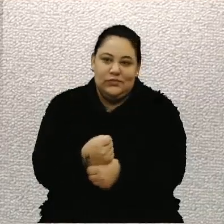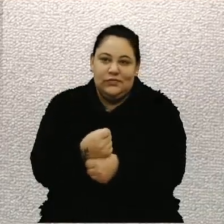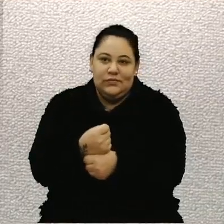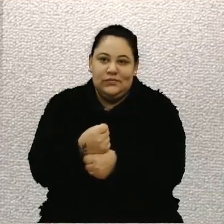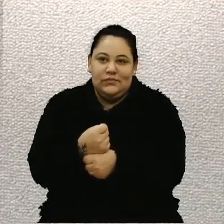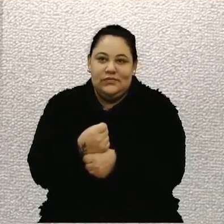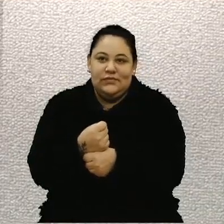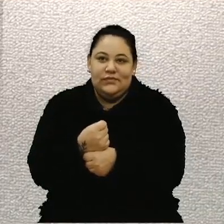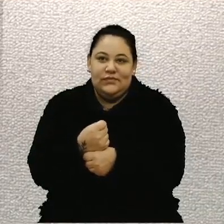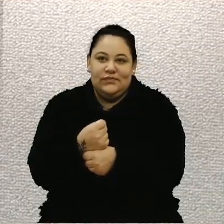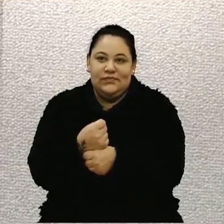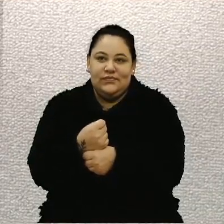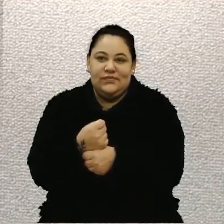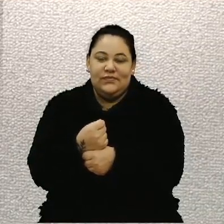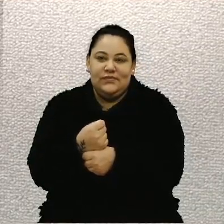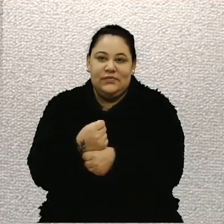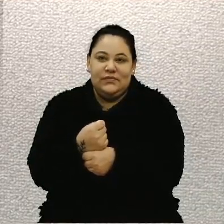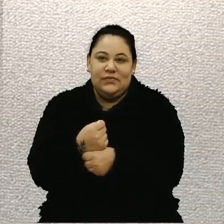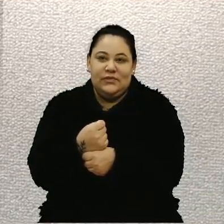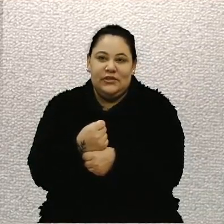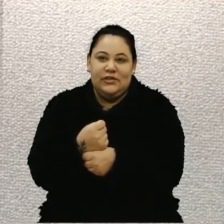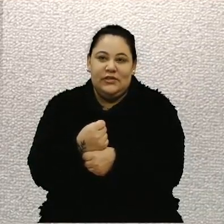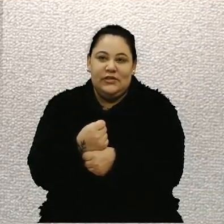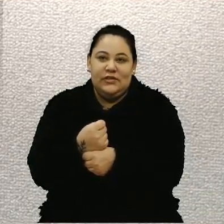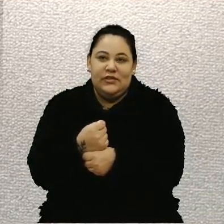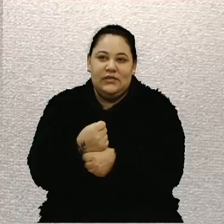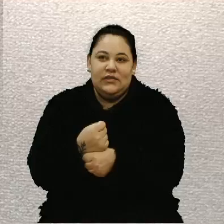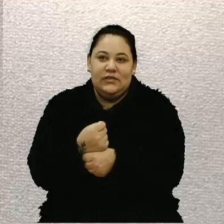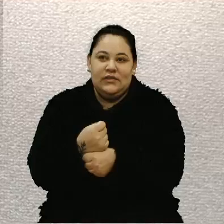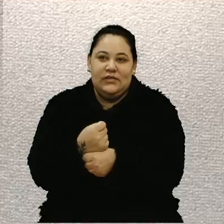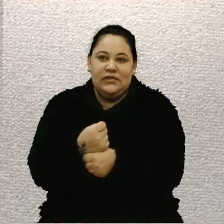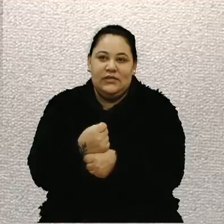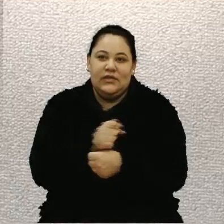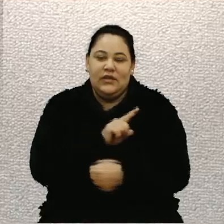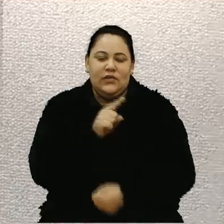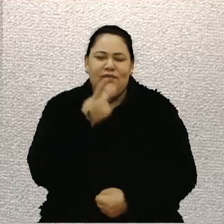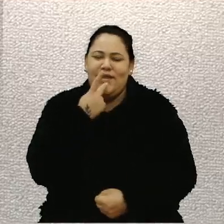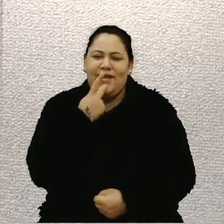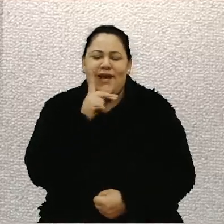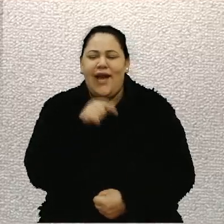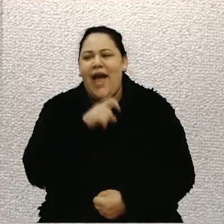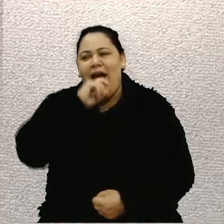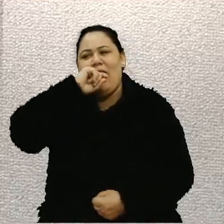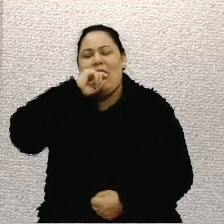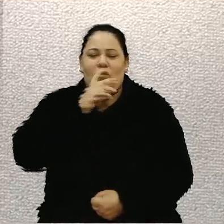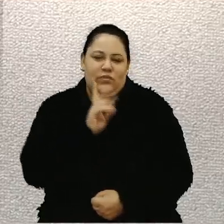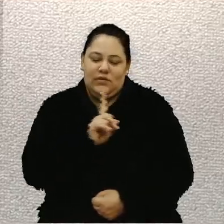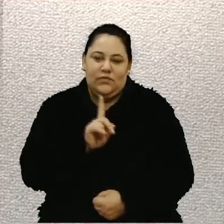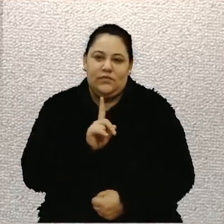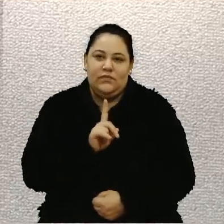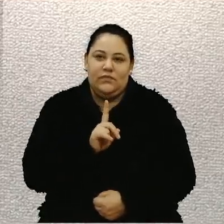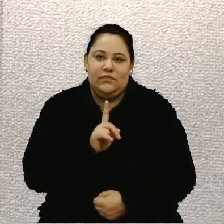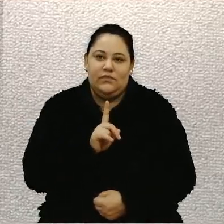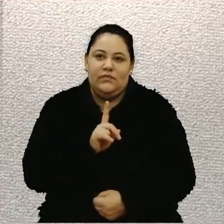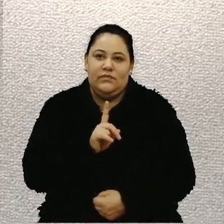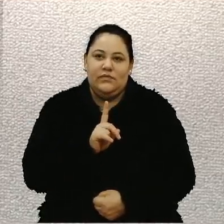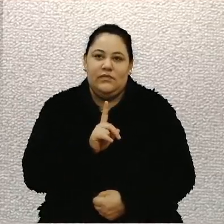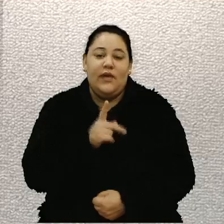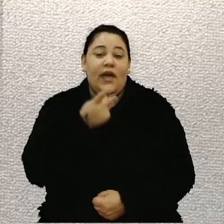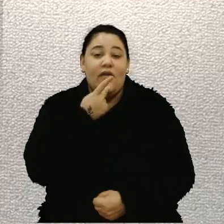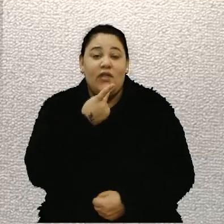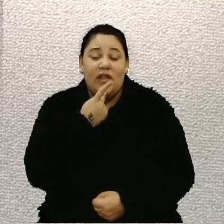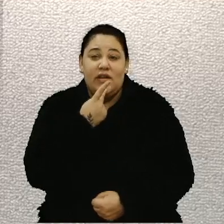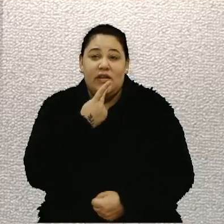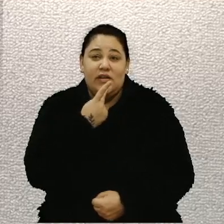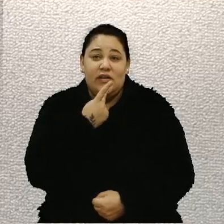diria que, como o vereador que me antecedeu lhe chamar de ciumento, não. Seria, eu diria, um pouco assodado